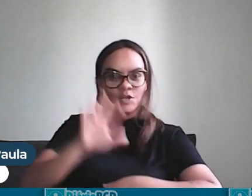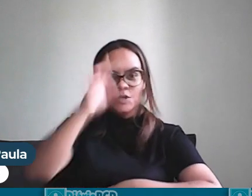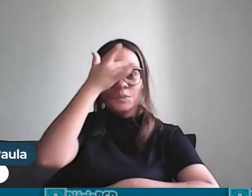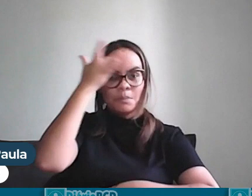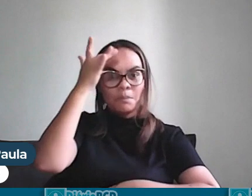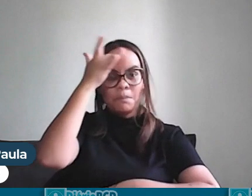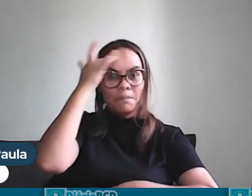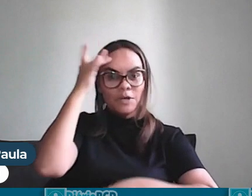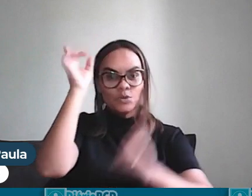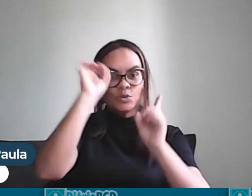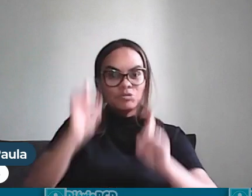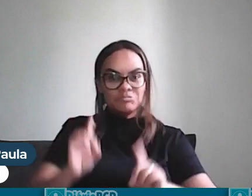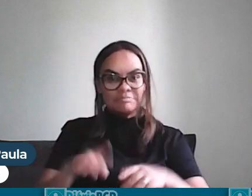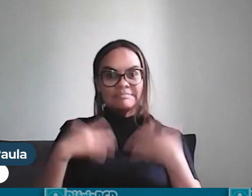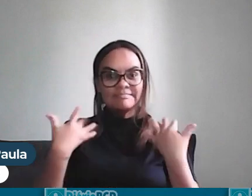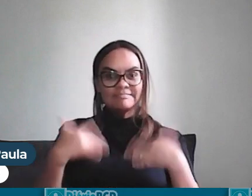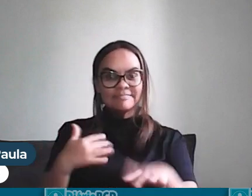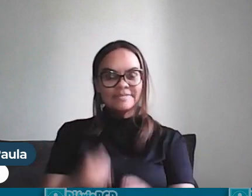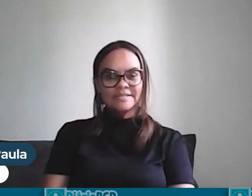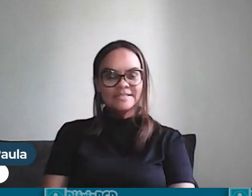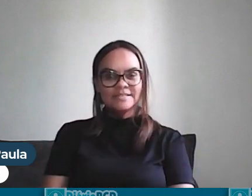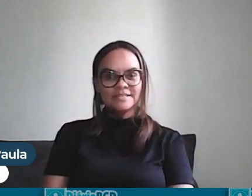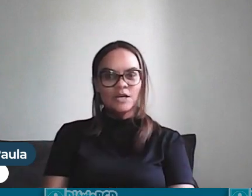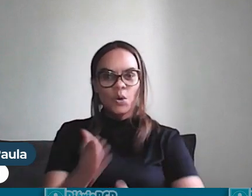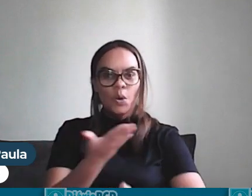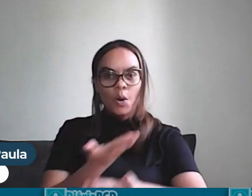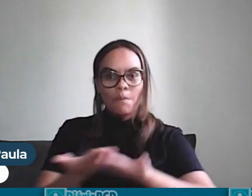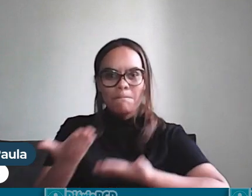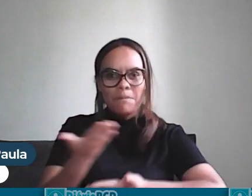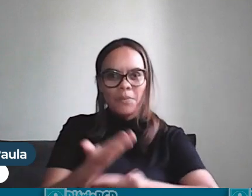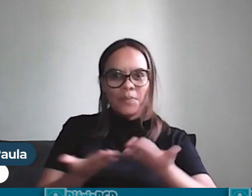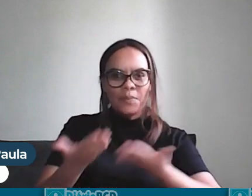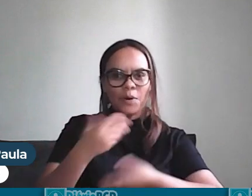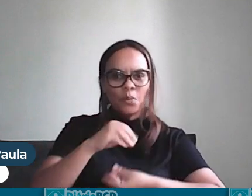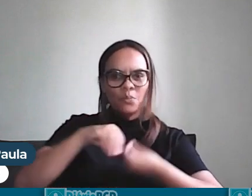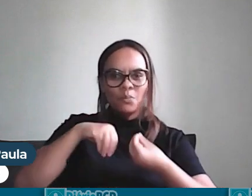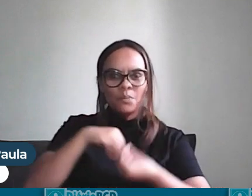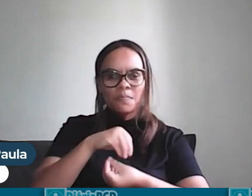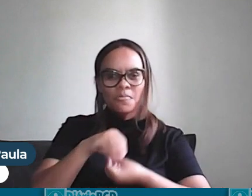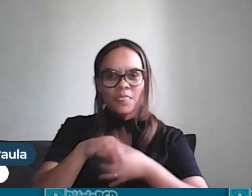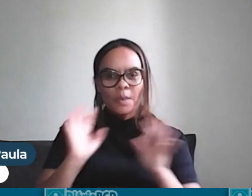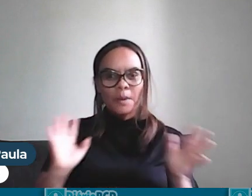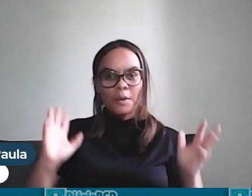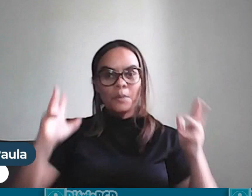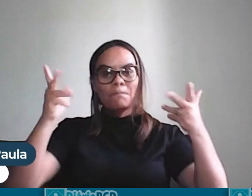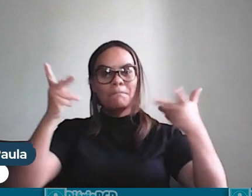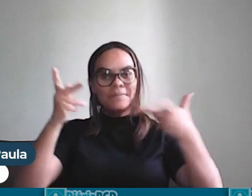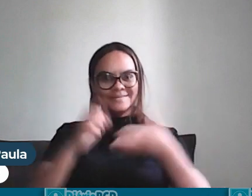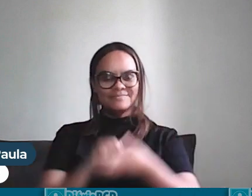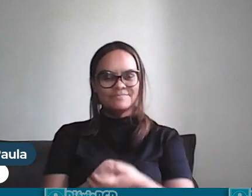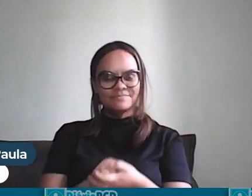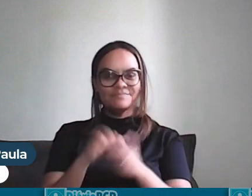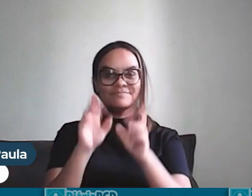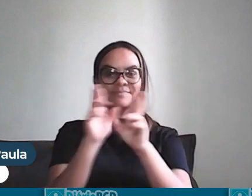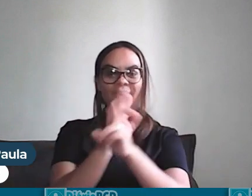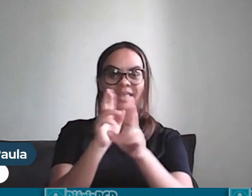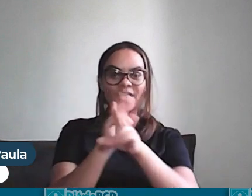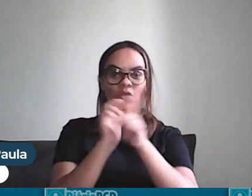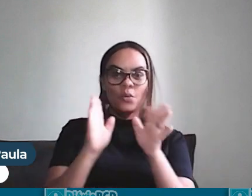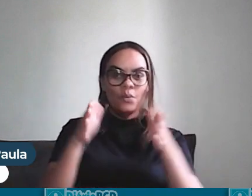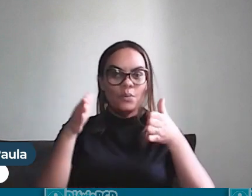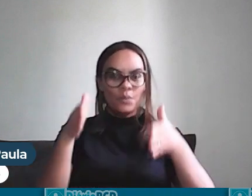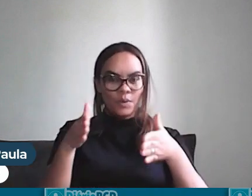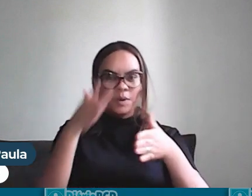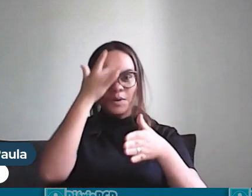Deficiência. Ela está envolvida nos principais eventos com relação direta com